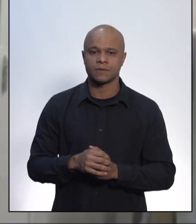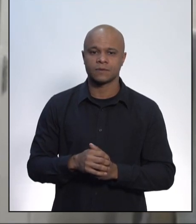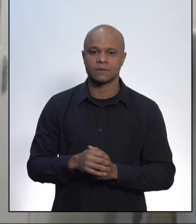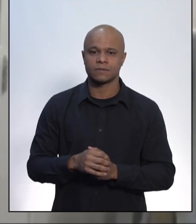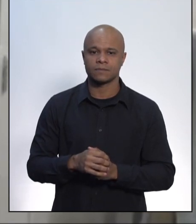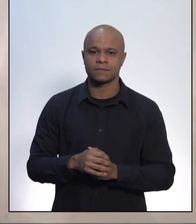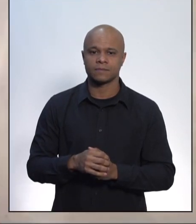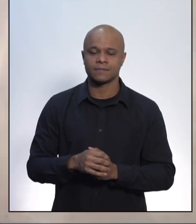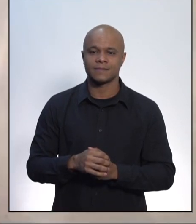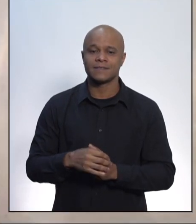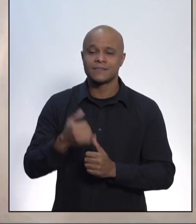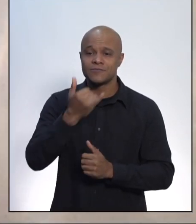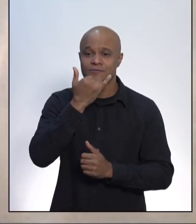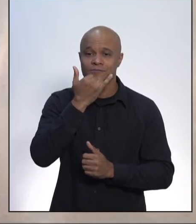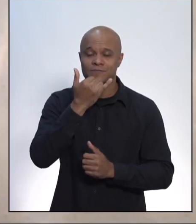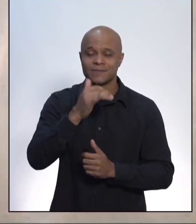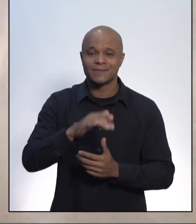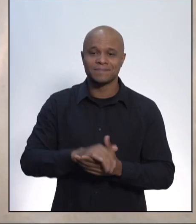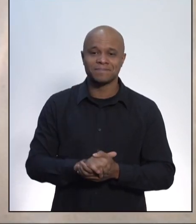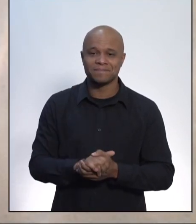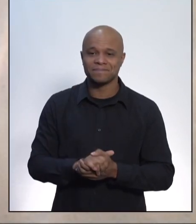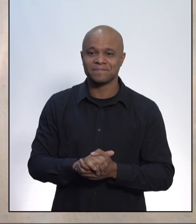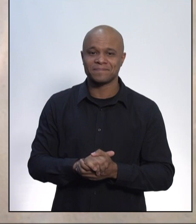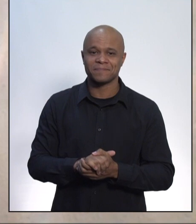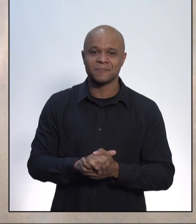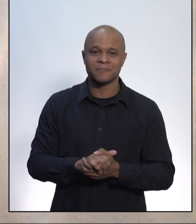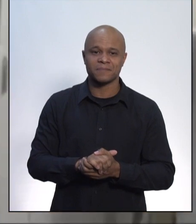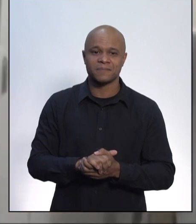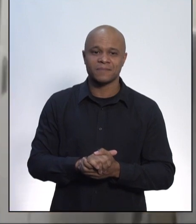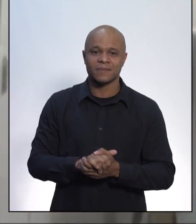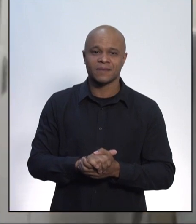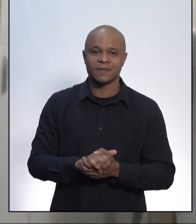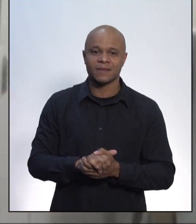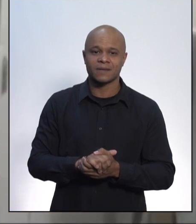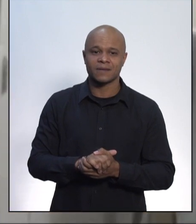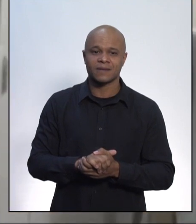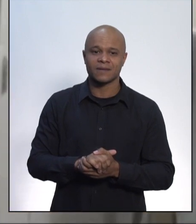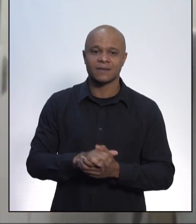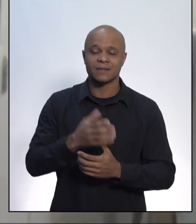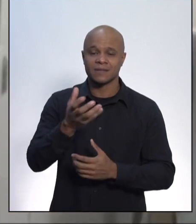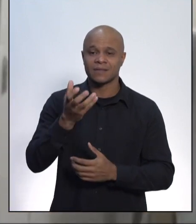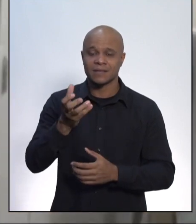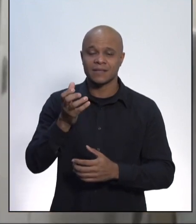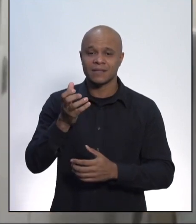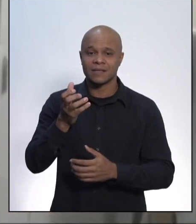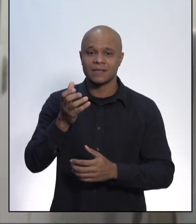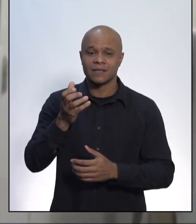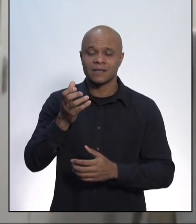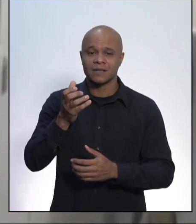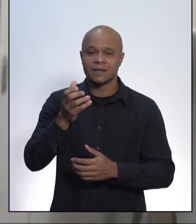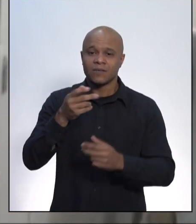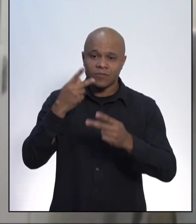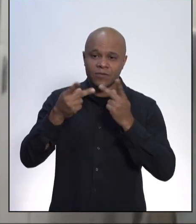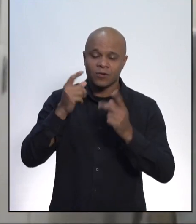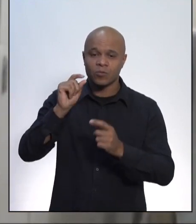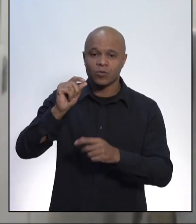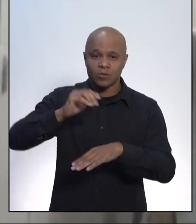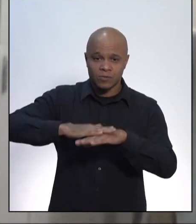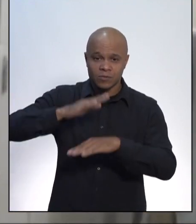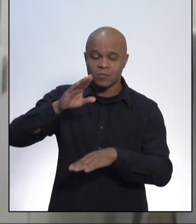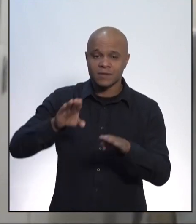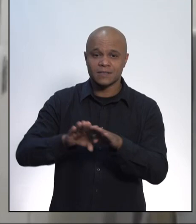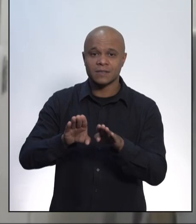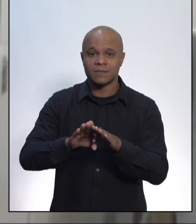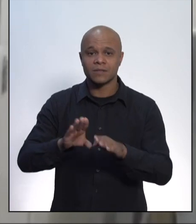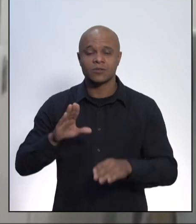te interromper, não, mas claro, pode falar. Queria complementar aí sua fala, que eu achei a pergunta muito bacana. A gente